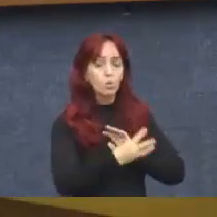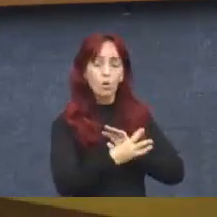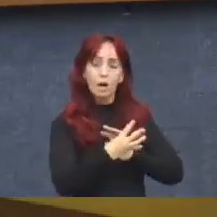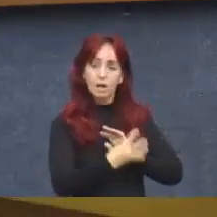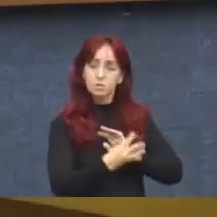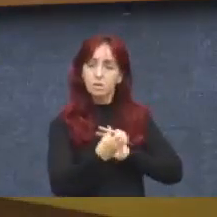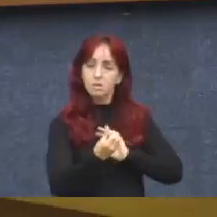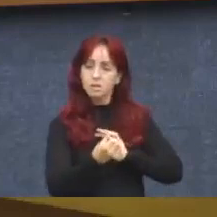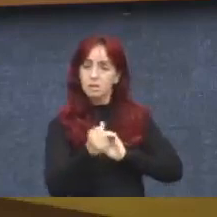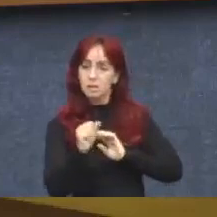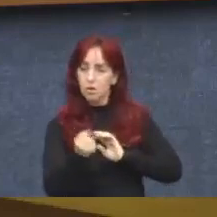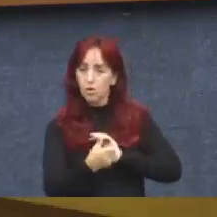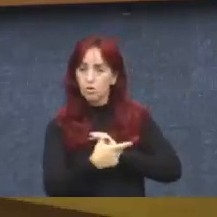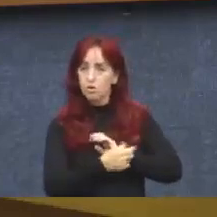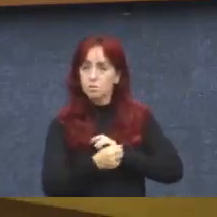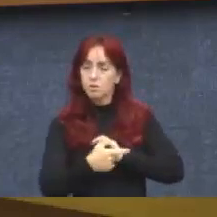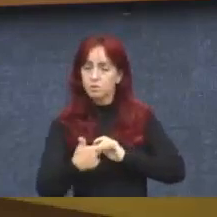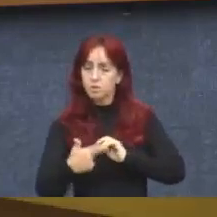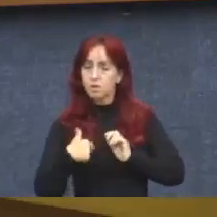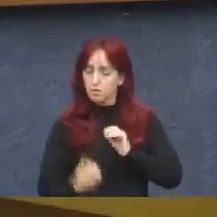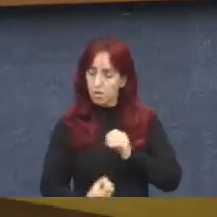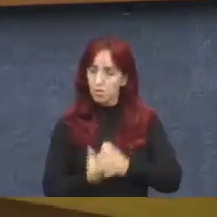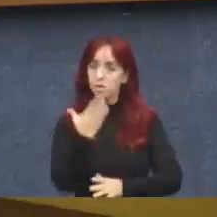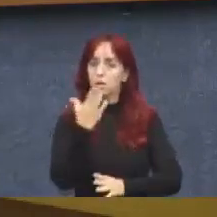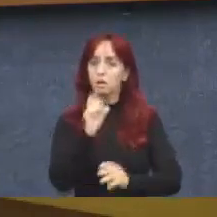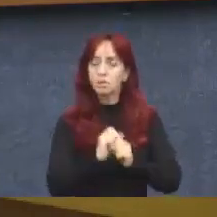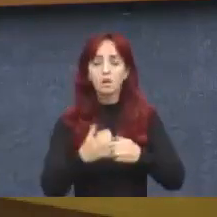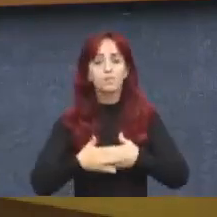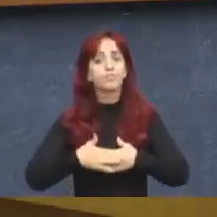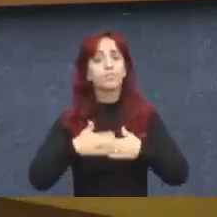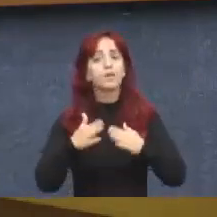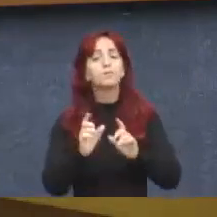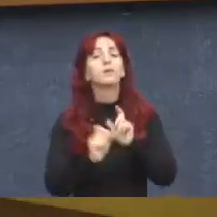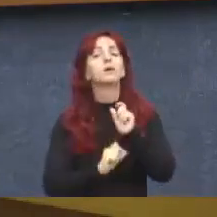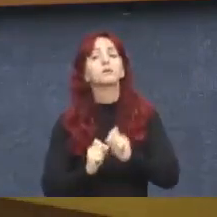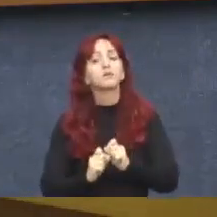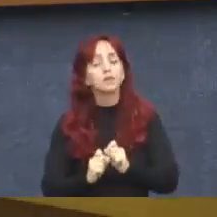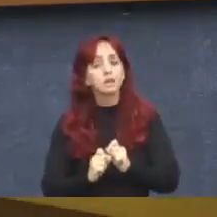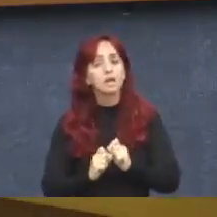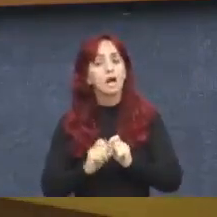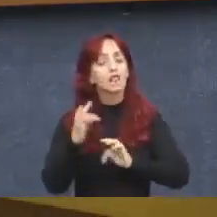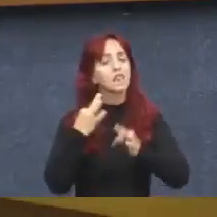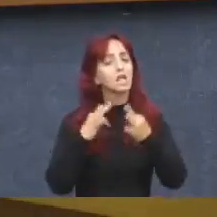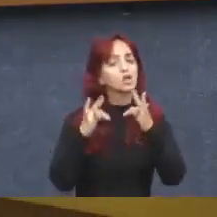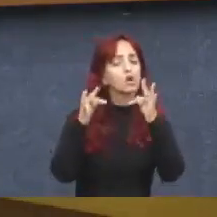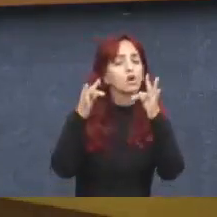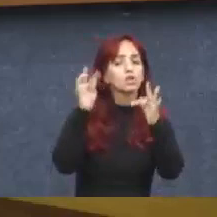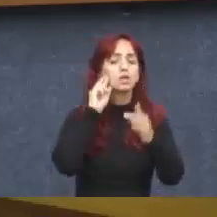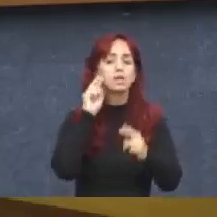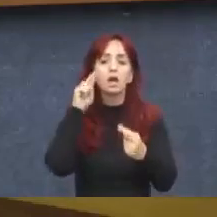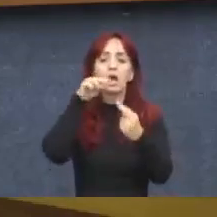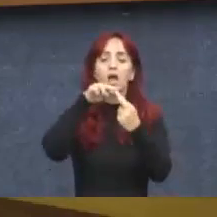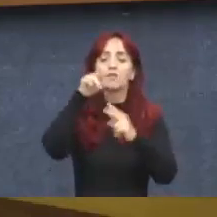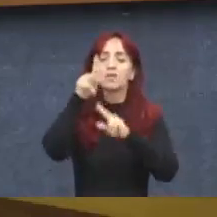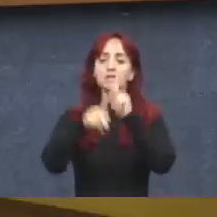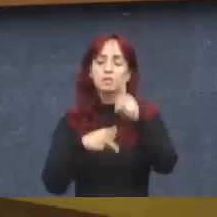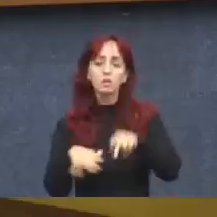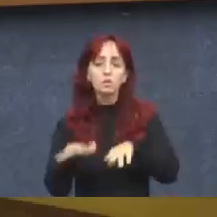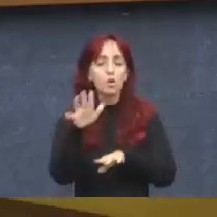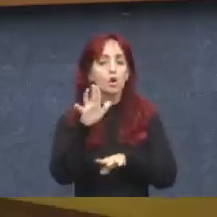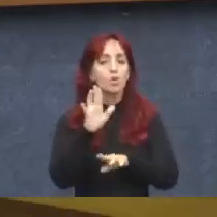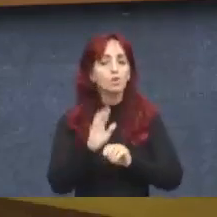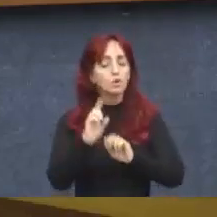468 de 2023, de minha autoria, que adequa a terminologia em referência às pessoas com